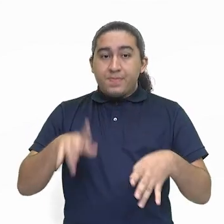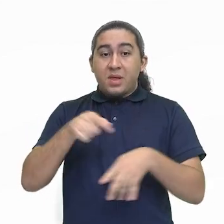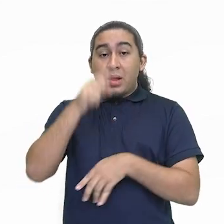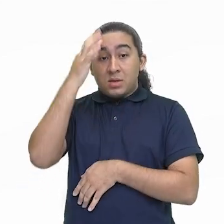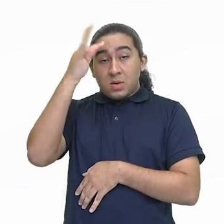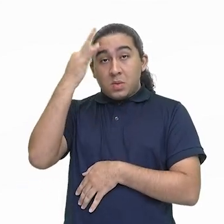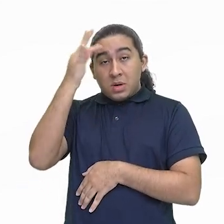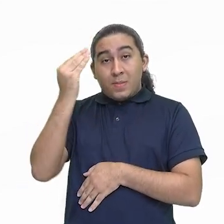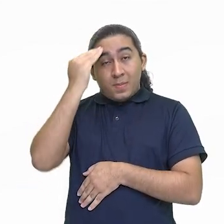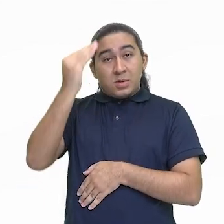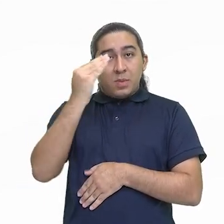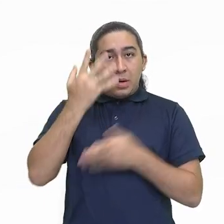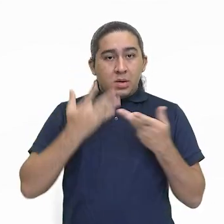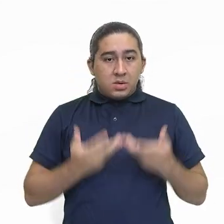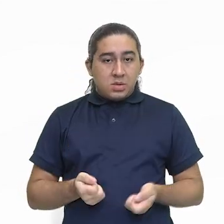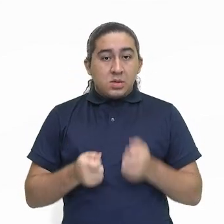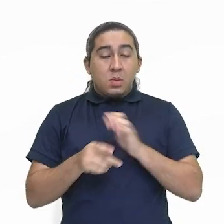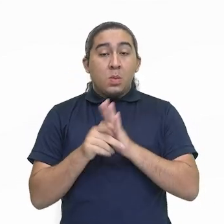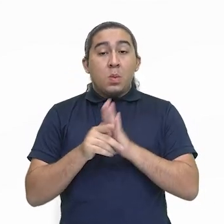da vida.